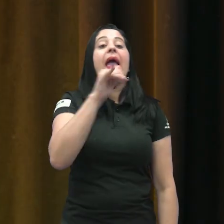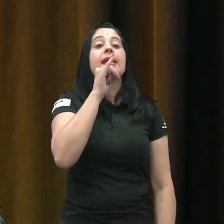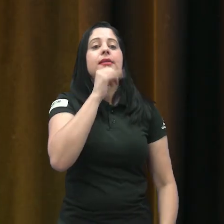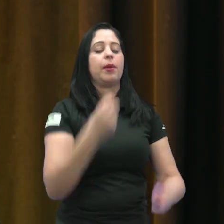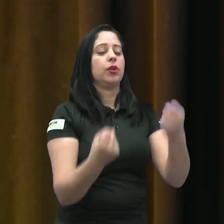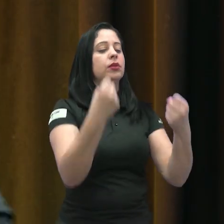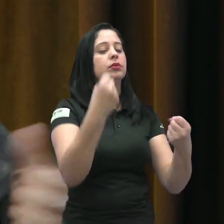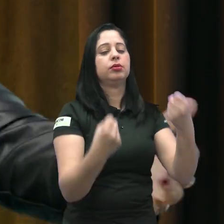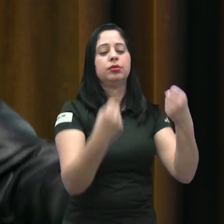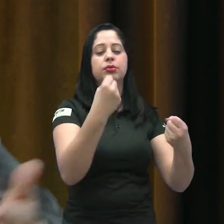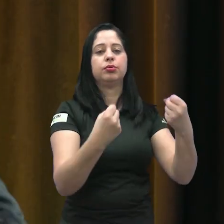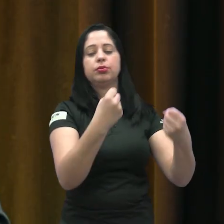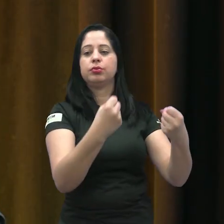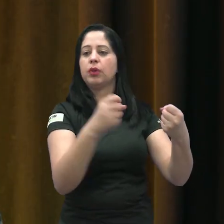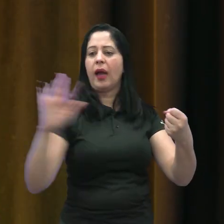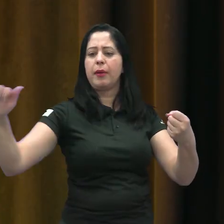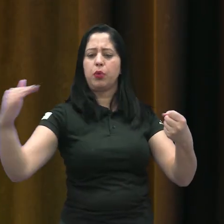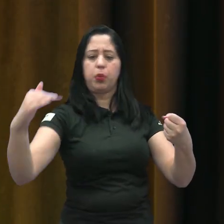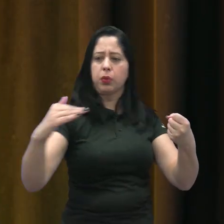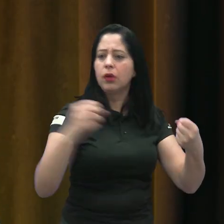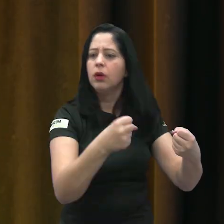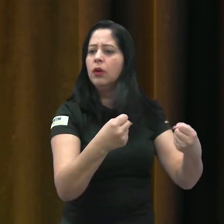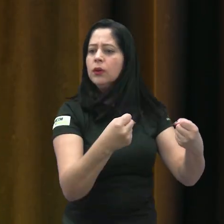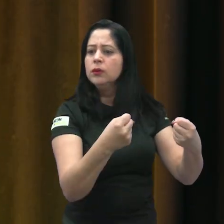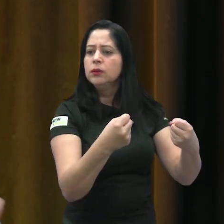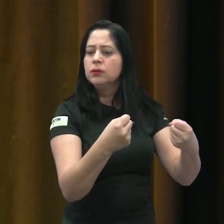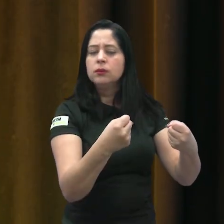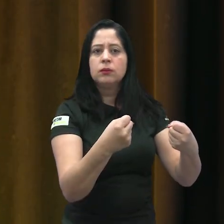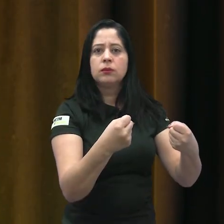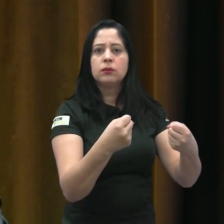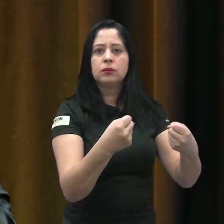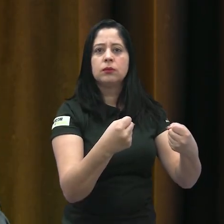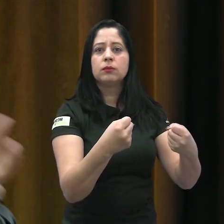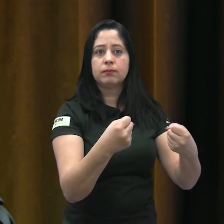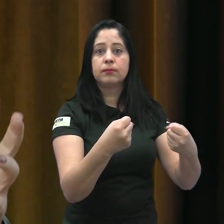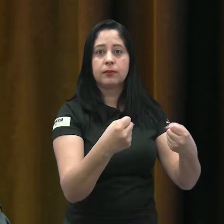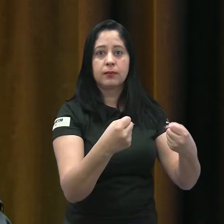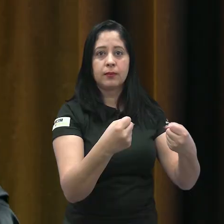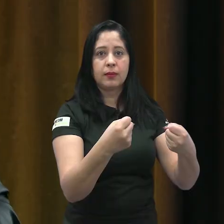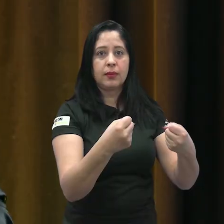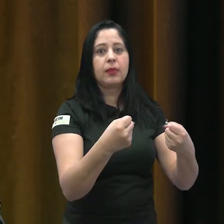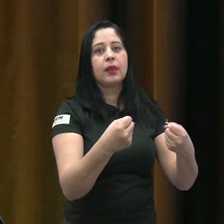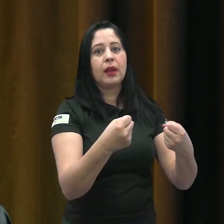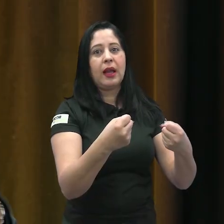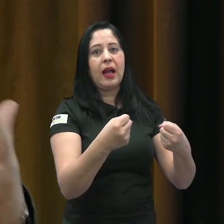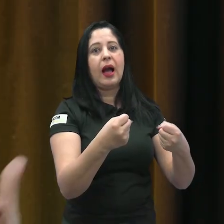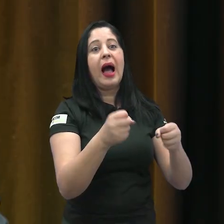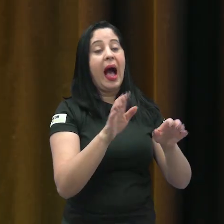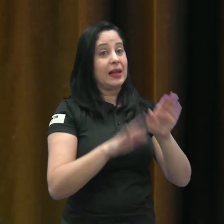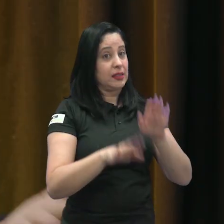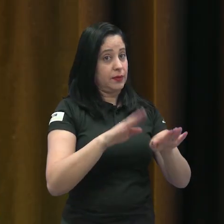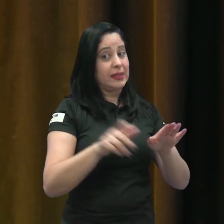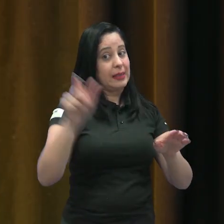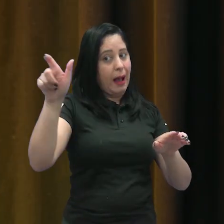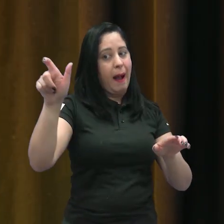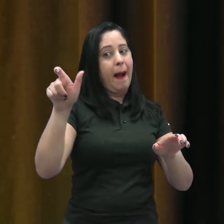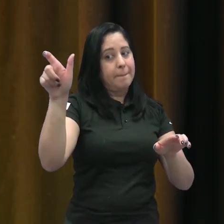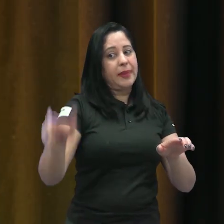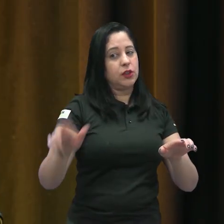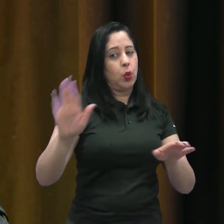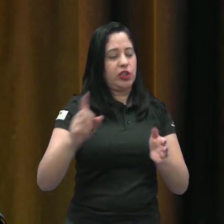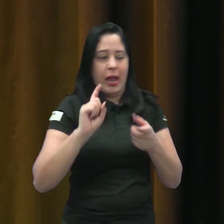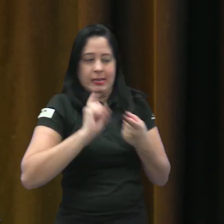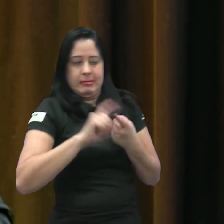lá no trânsito dirigindo, você veio e freou em cima de mim. Porque, né, tirando aquelas pessoas que estão num ódio e já planejaram fazer,